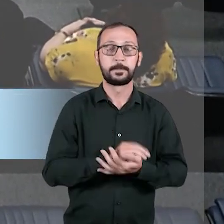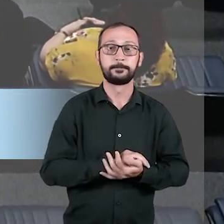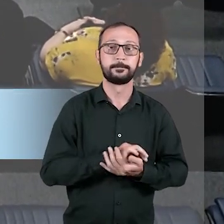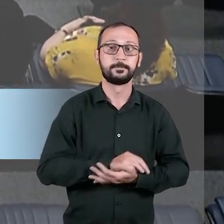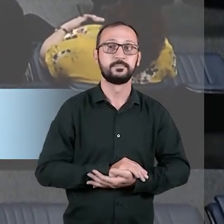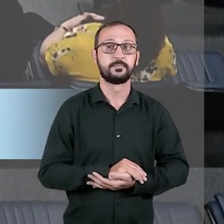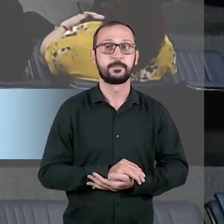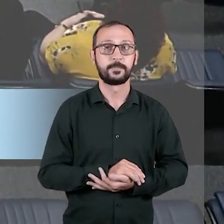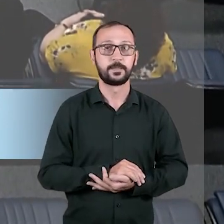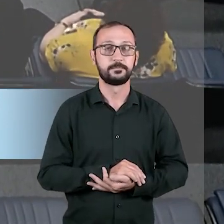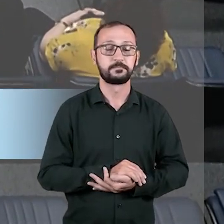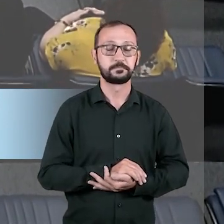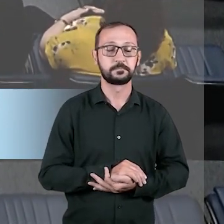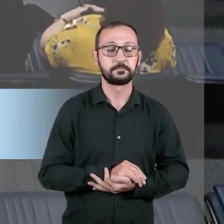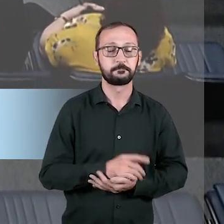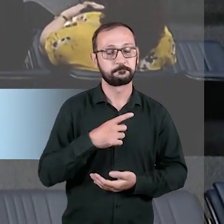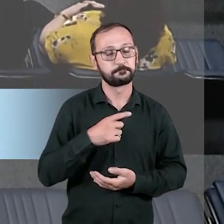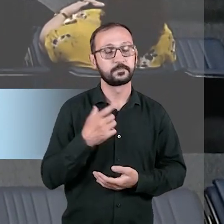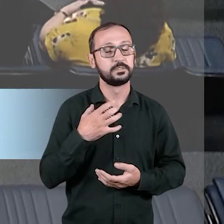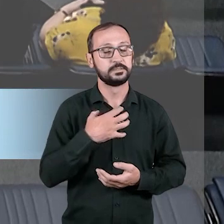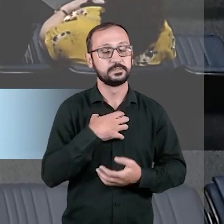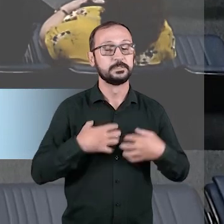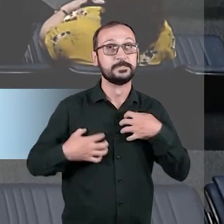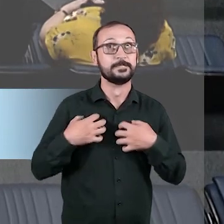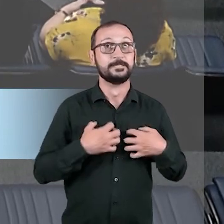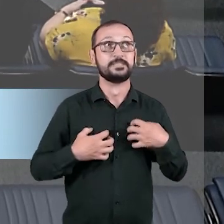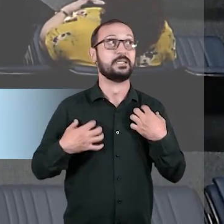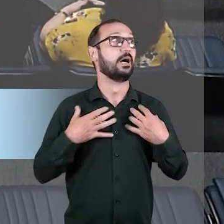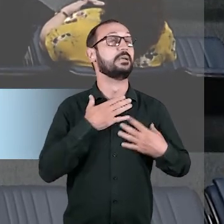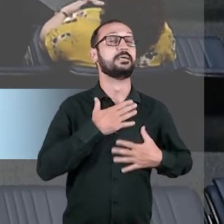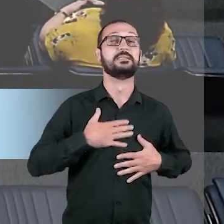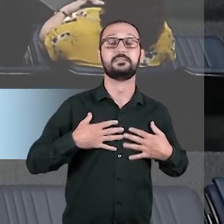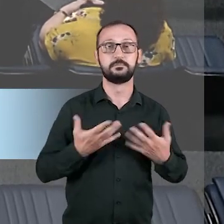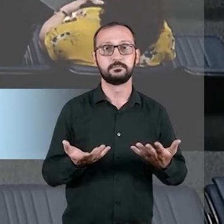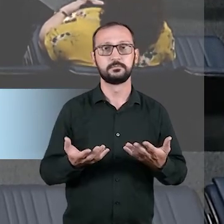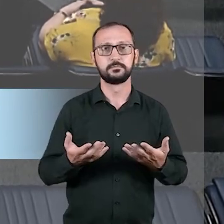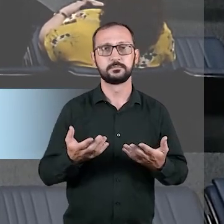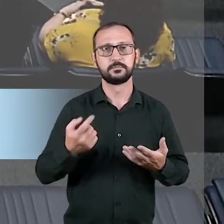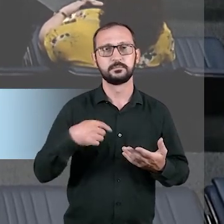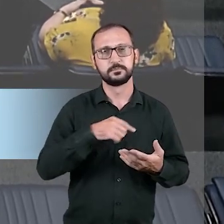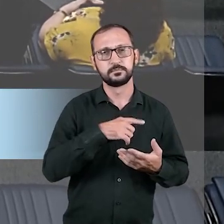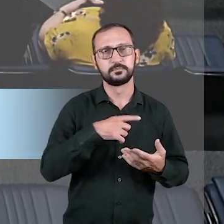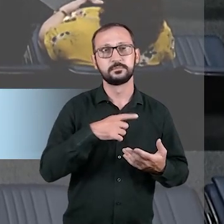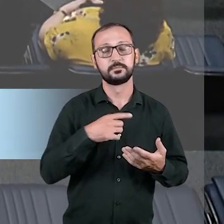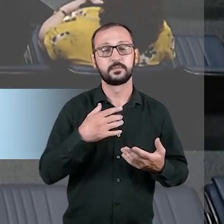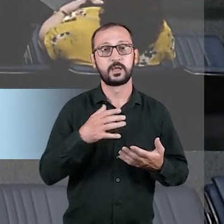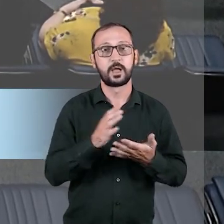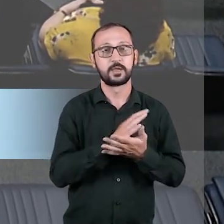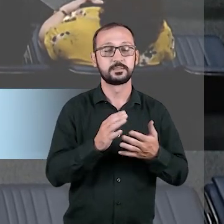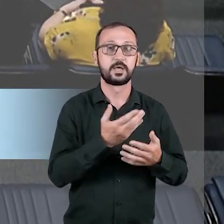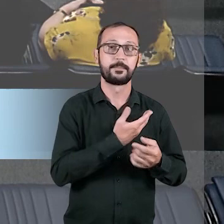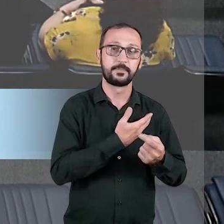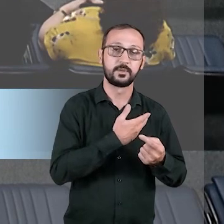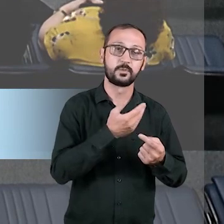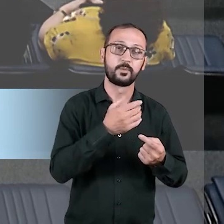3, 4 vezes por semana, né? Então eu fico muito angustiado. Então, e assim, a gente